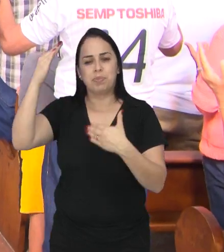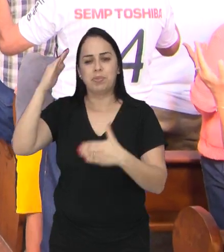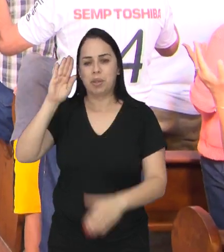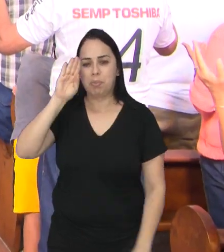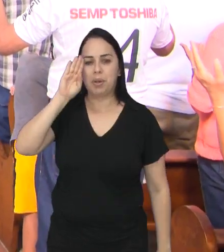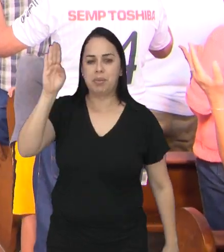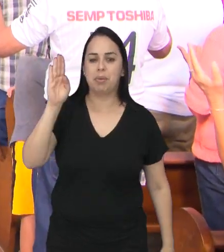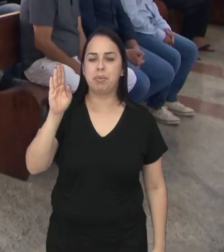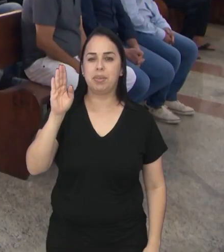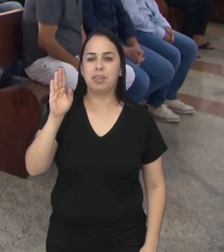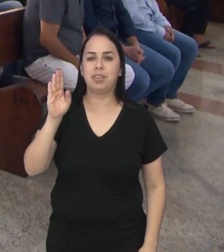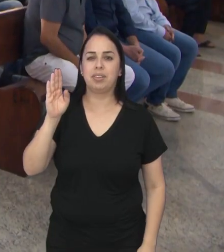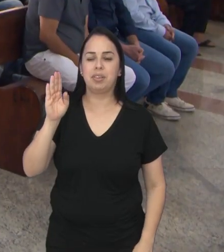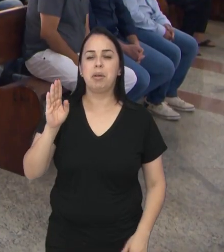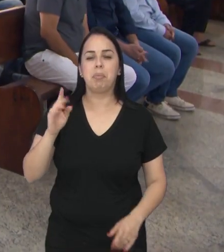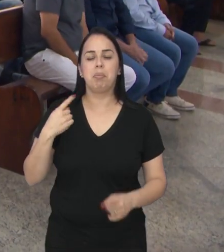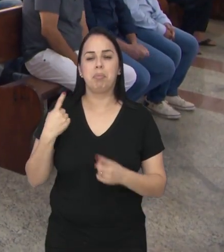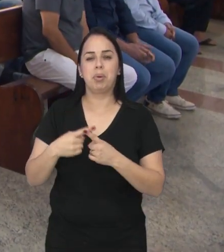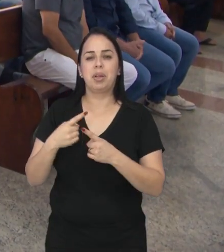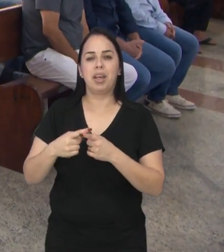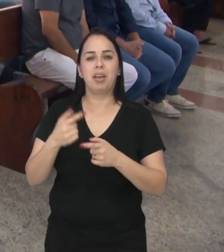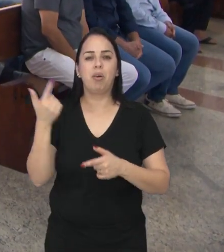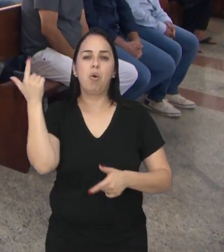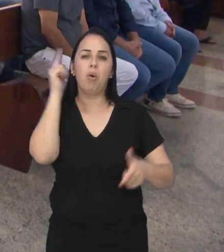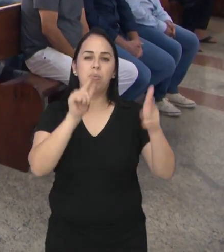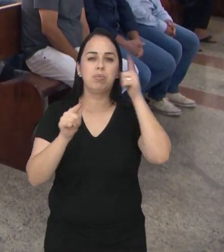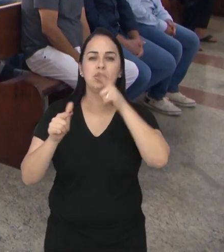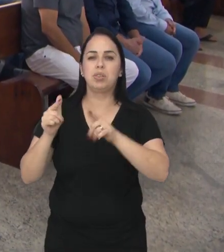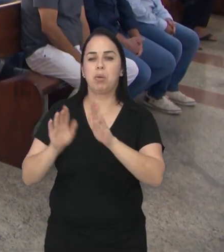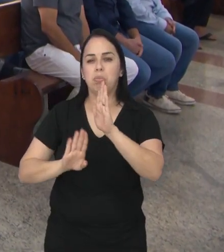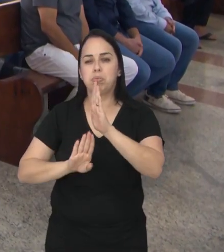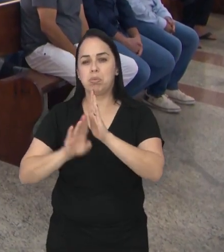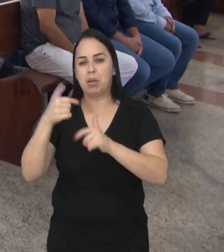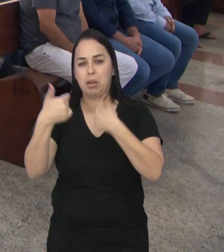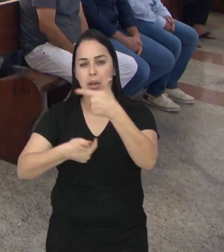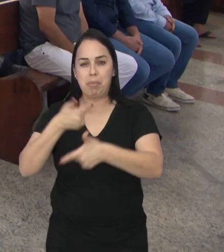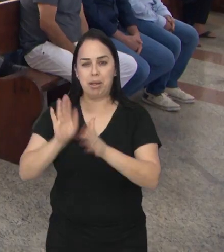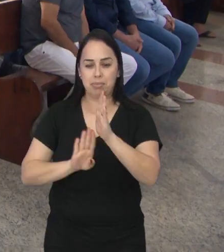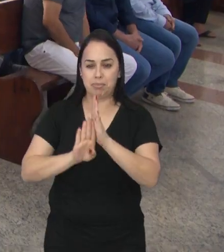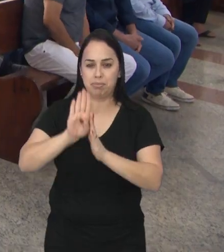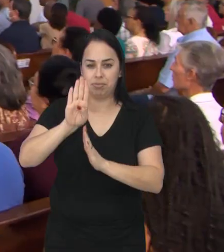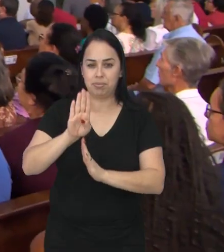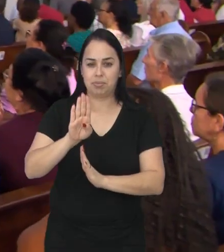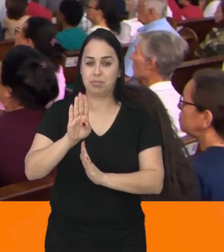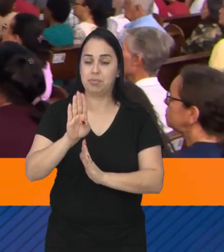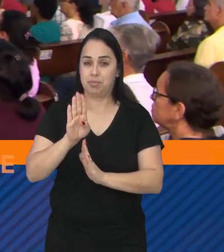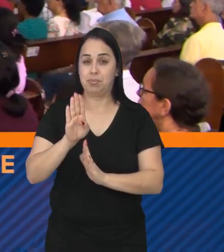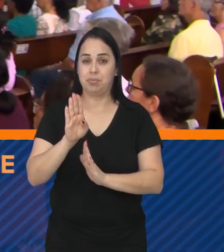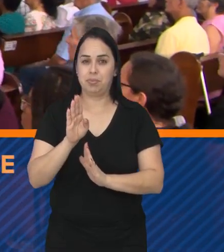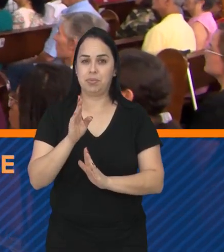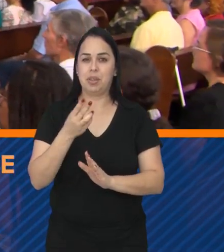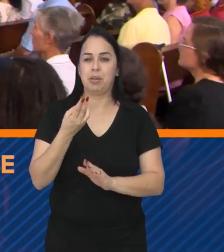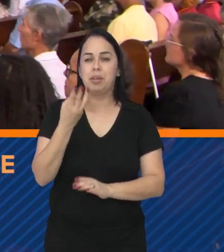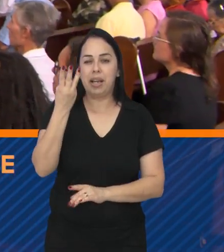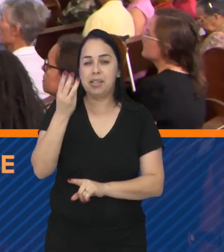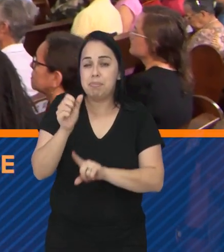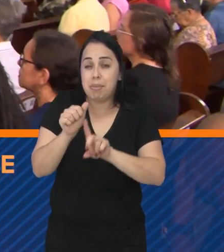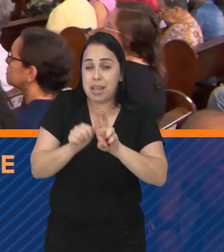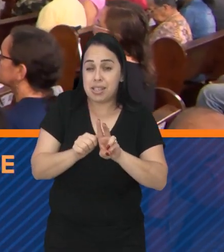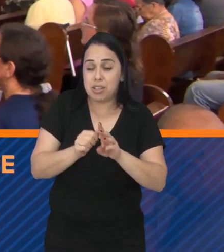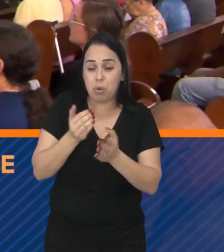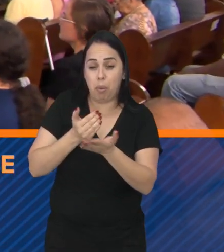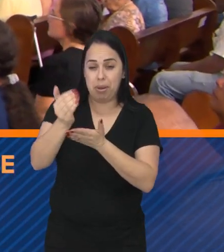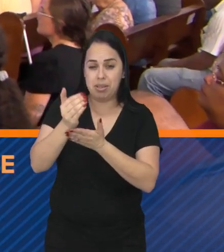era de gratidão principalmente pelo saldo positivo de empregos neste ano no primeiro trimestre de